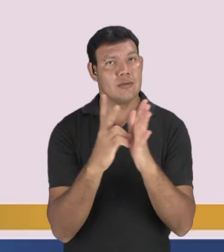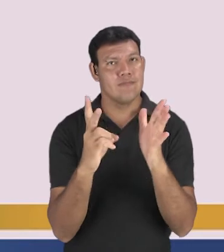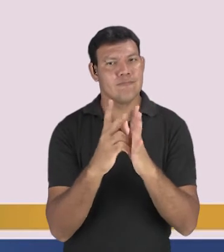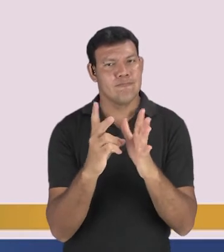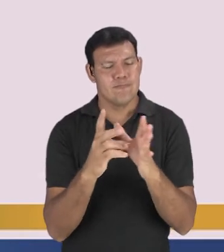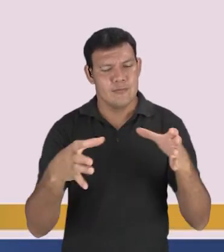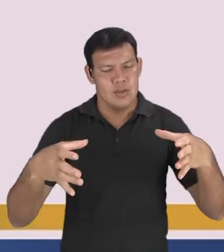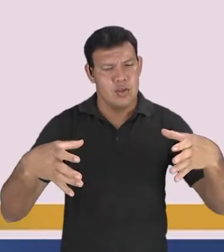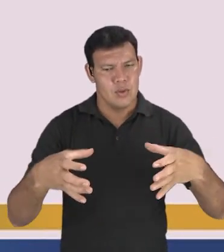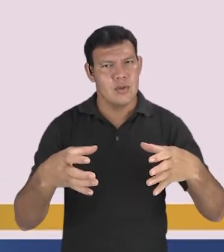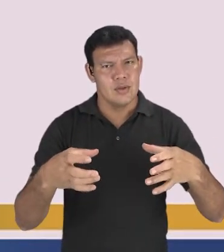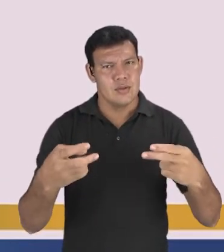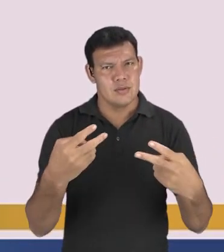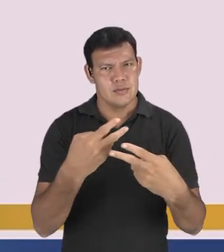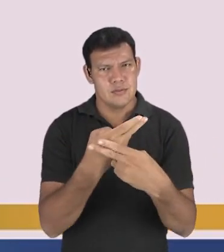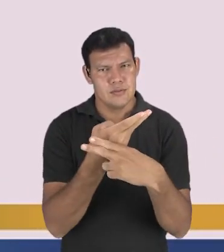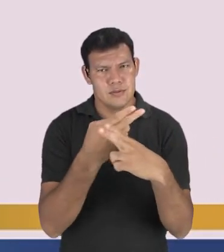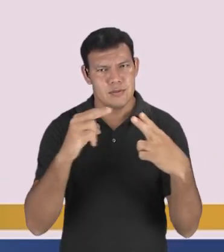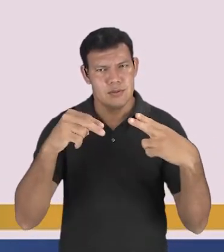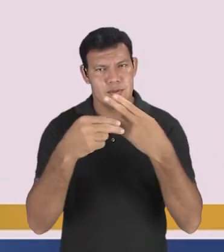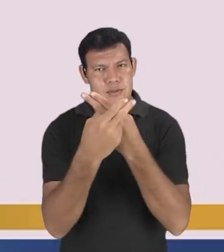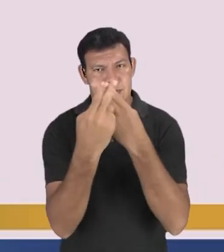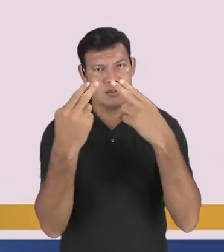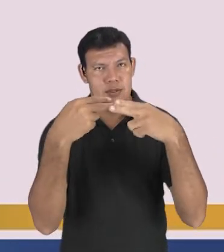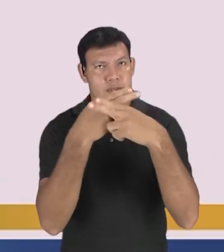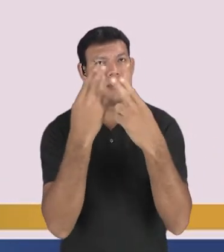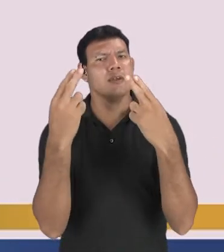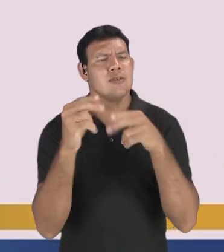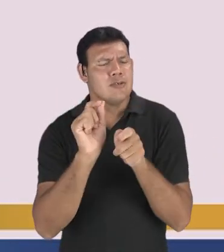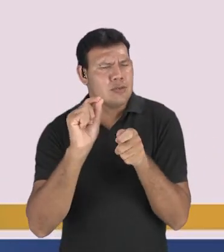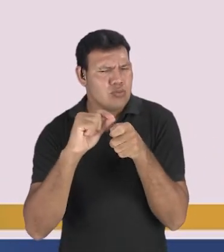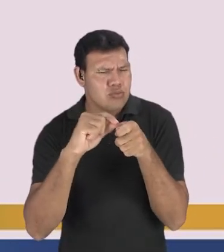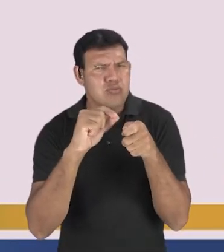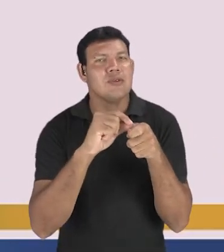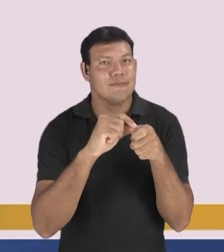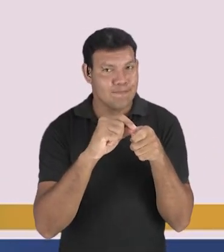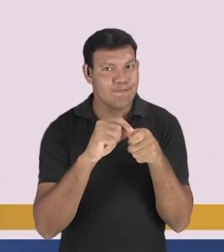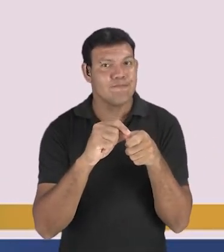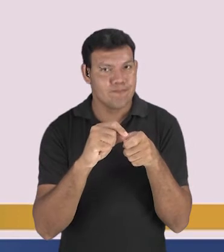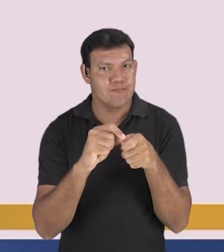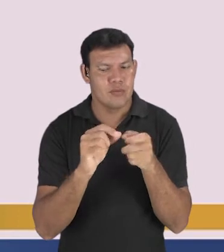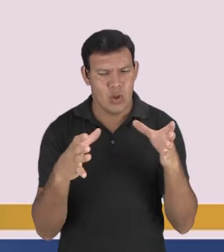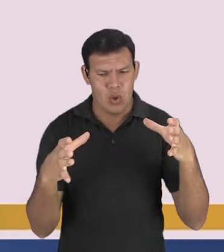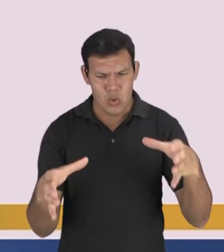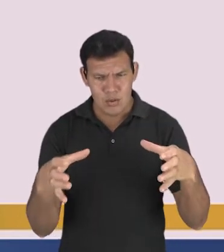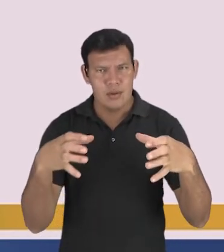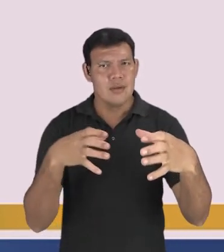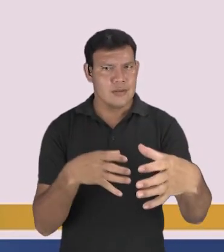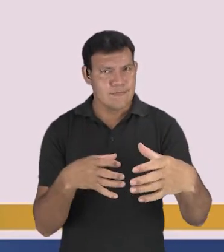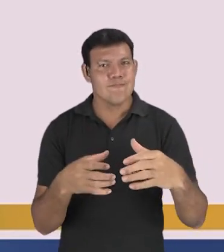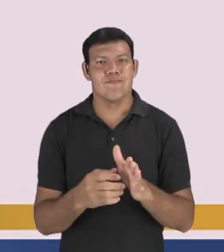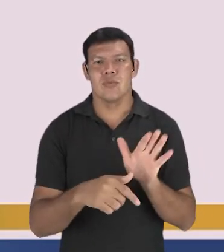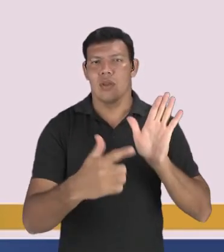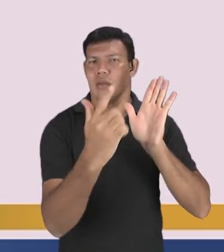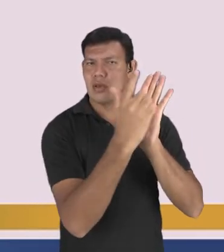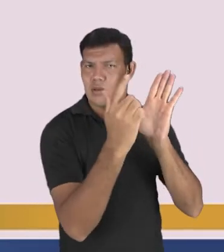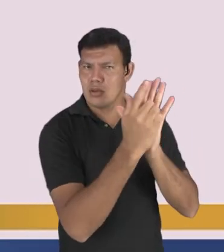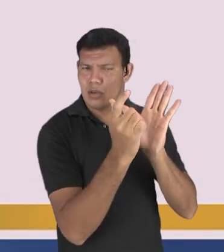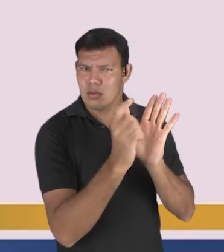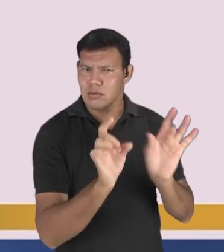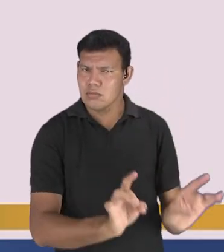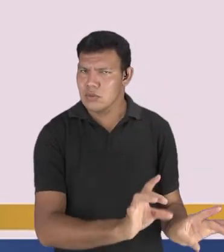vejam como é belíssima esse padrão dessa máscara. E eu também trago um vídeo mostrando um pouquinho da dança e o uso